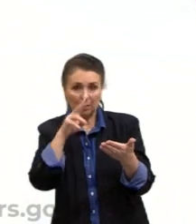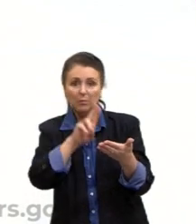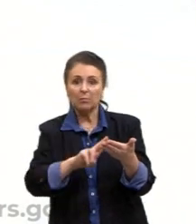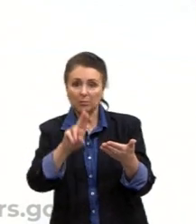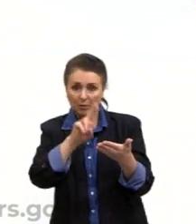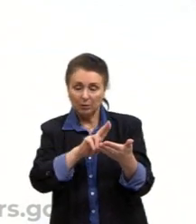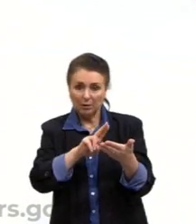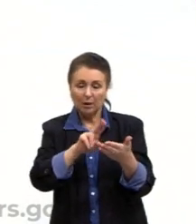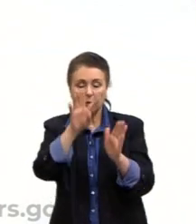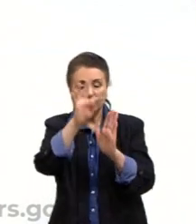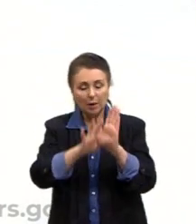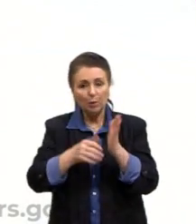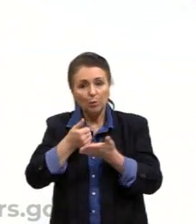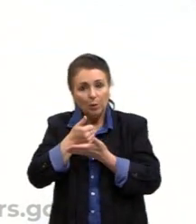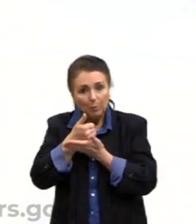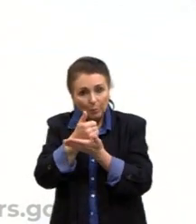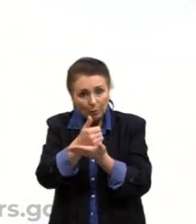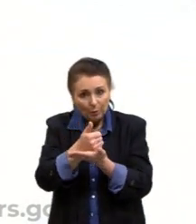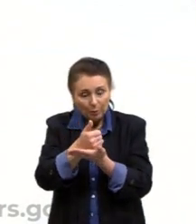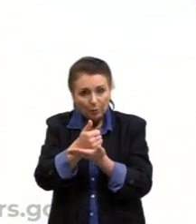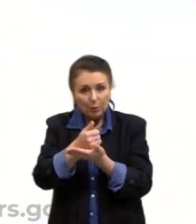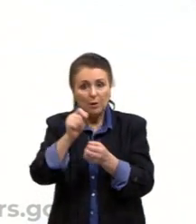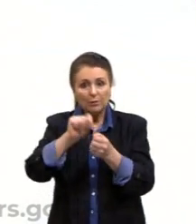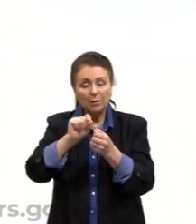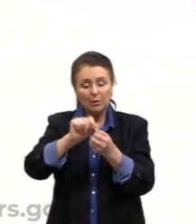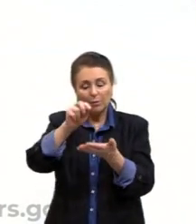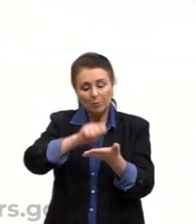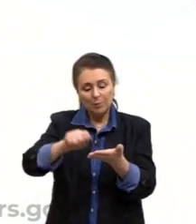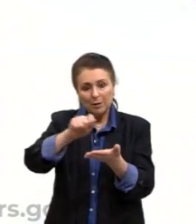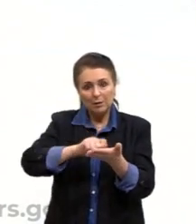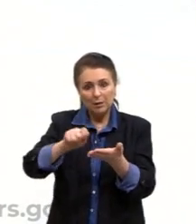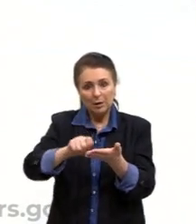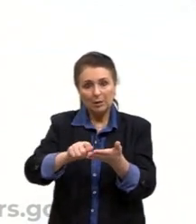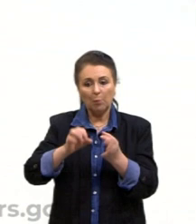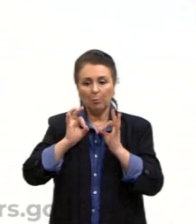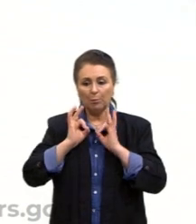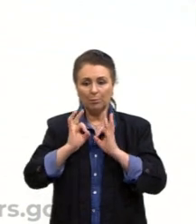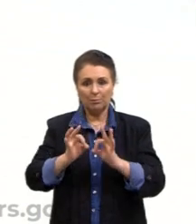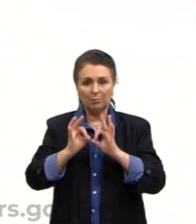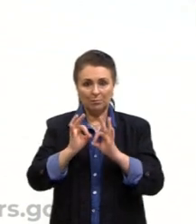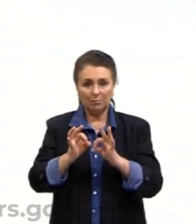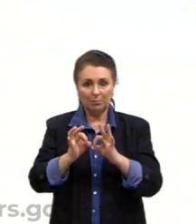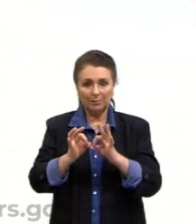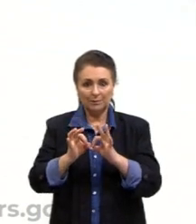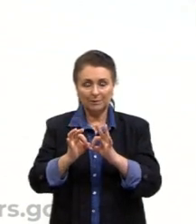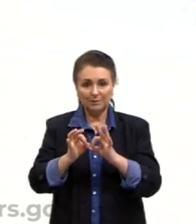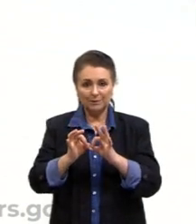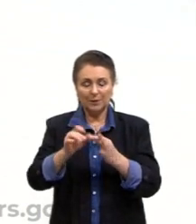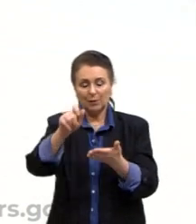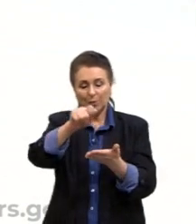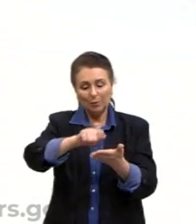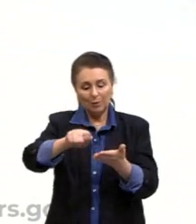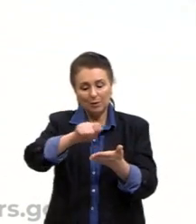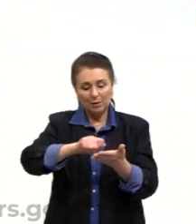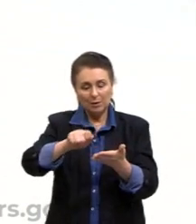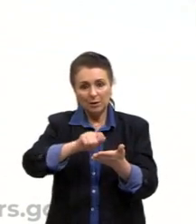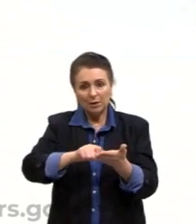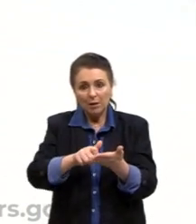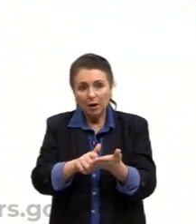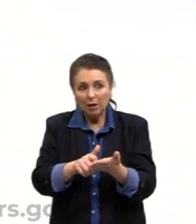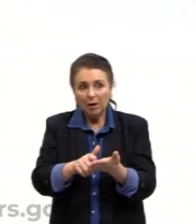e, segundo, fazer uma escrita, né, pontual disso. Uma escrita, dá para dizer,